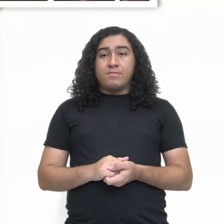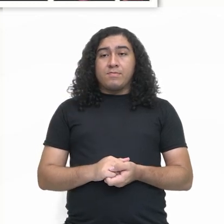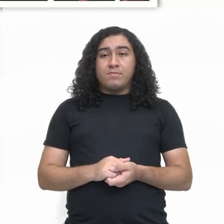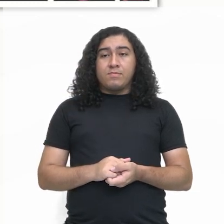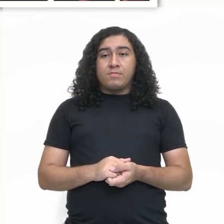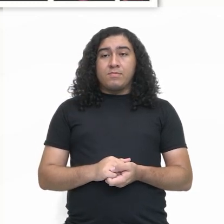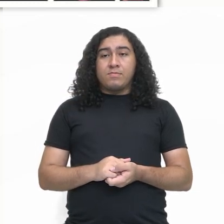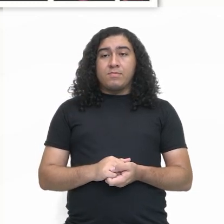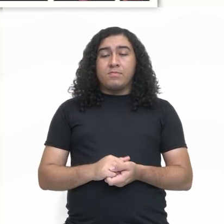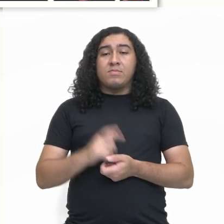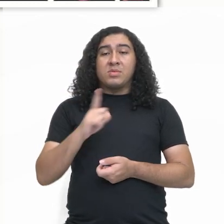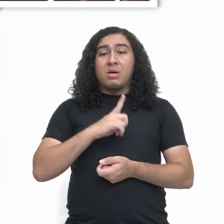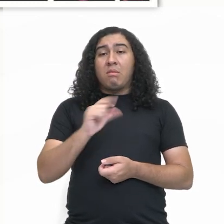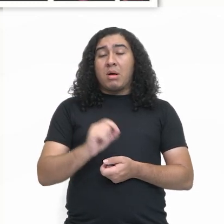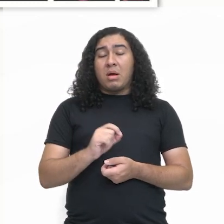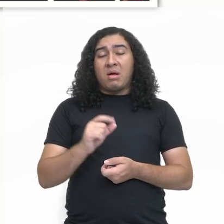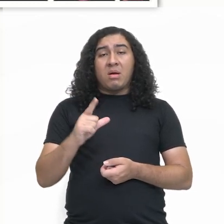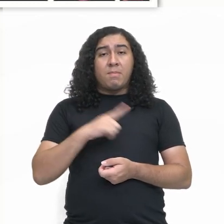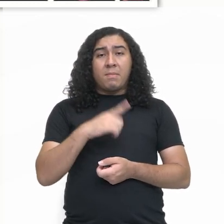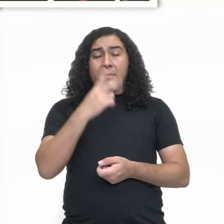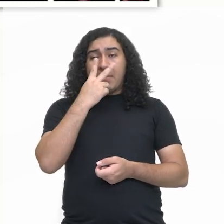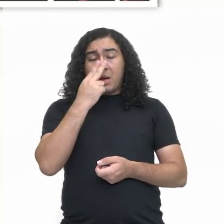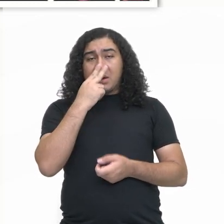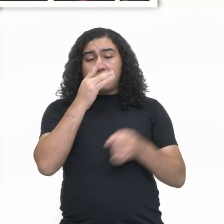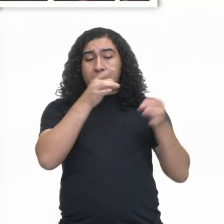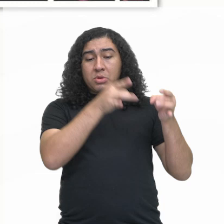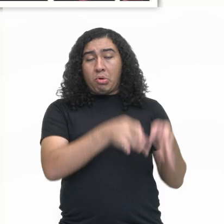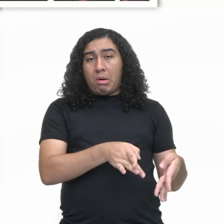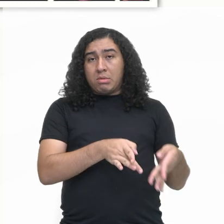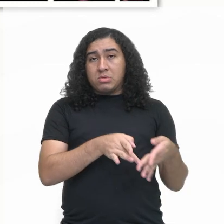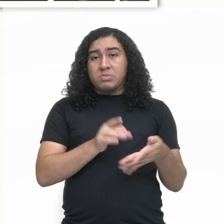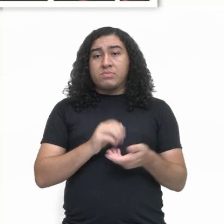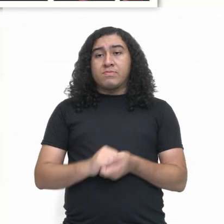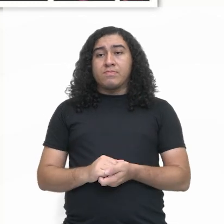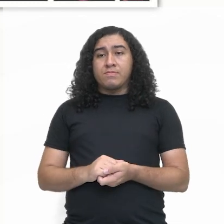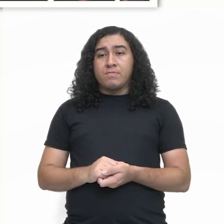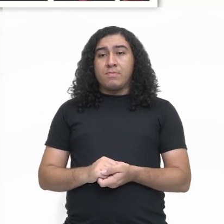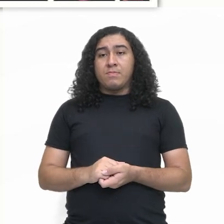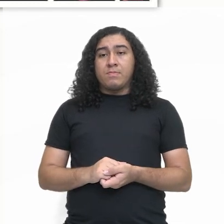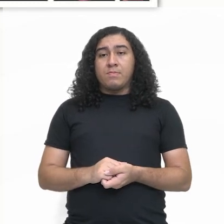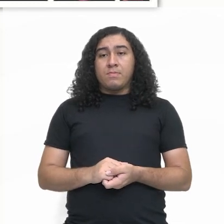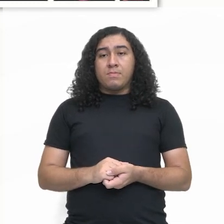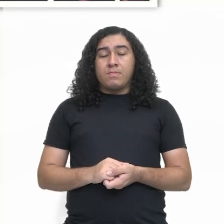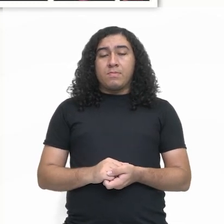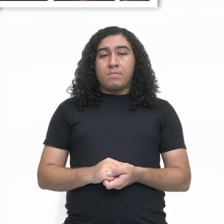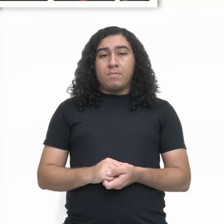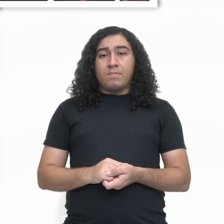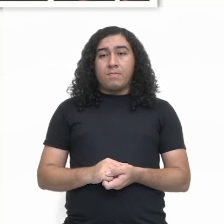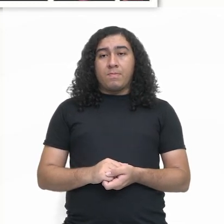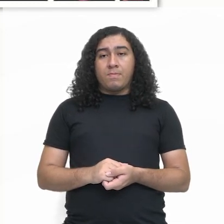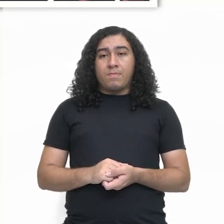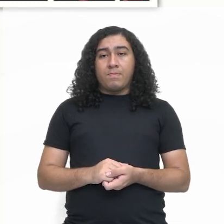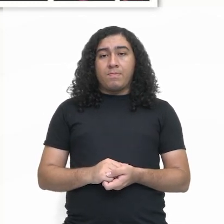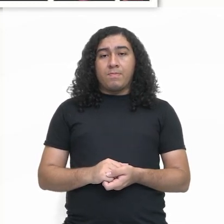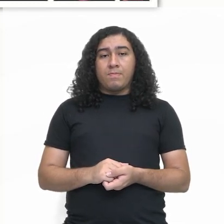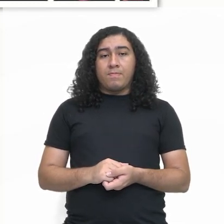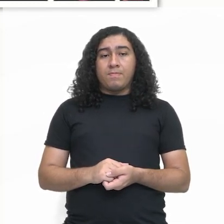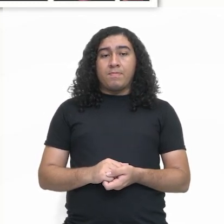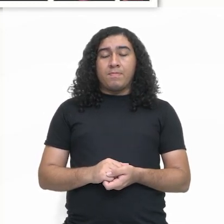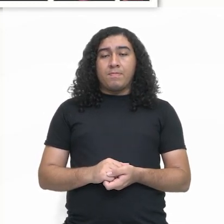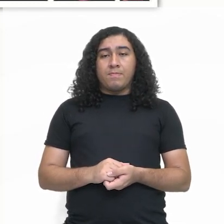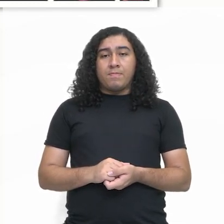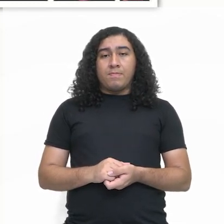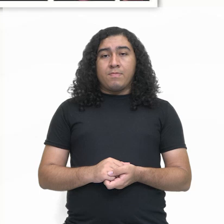o quê? Esquecido aí, né? Abandonado aí. Não é verdade, gente? Então, eu vou trazer